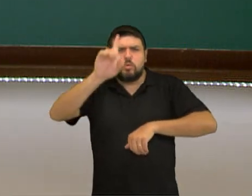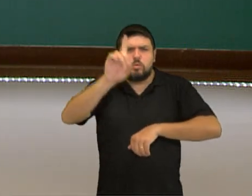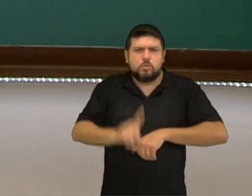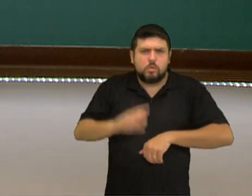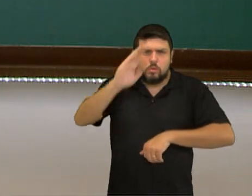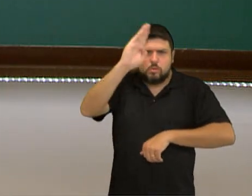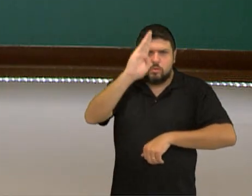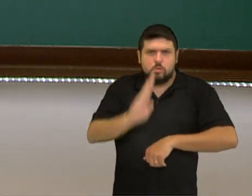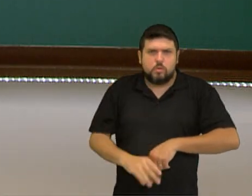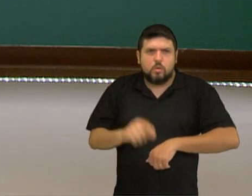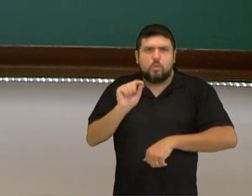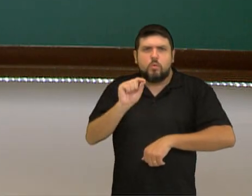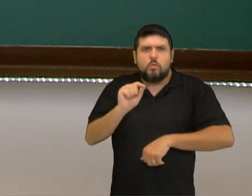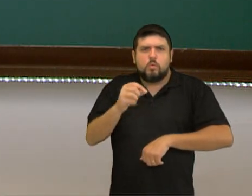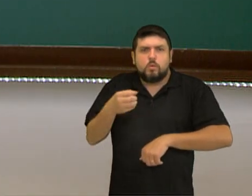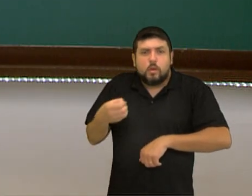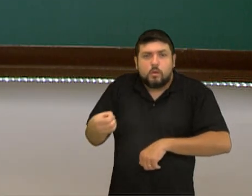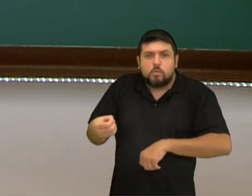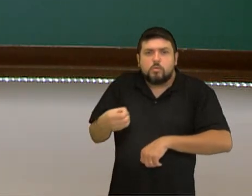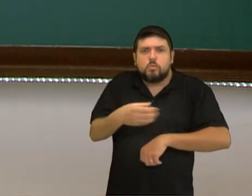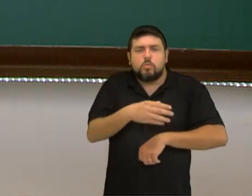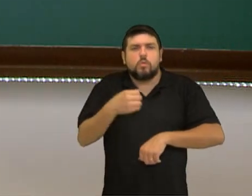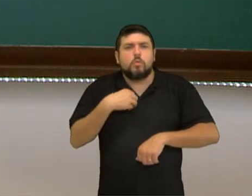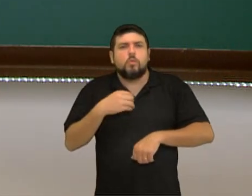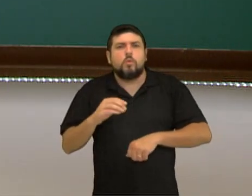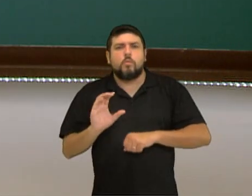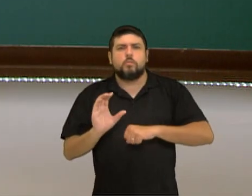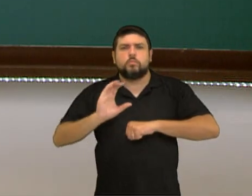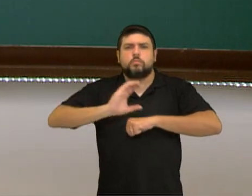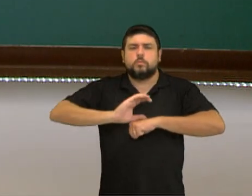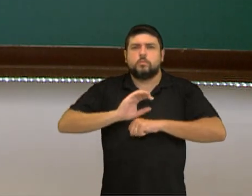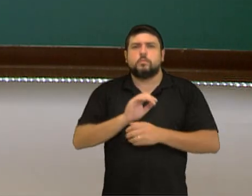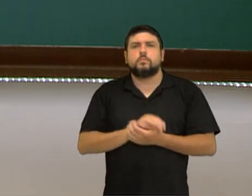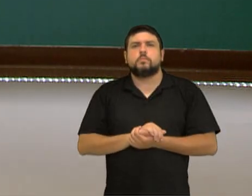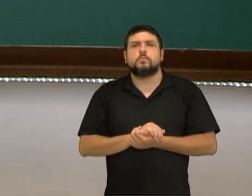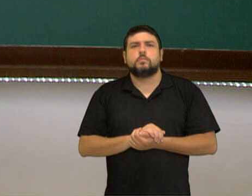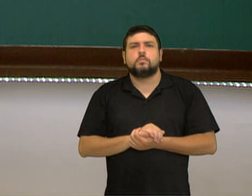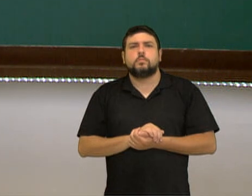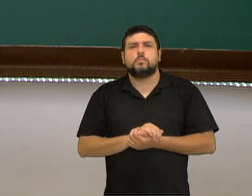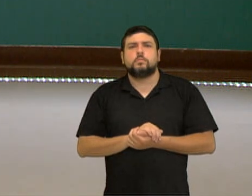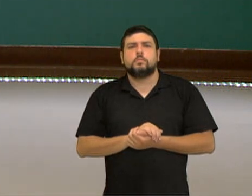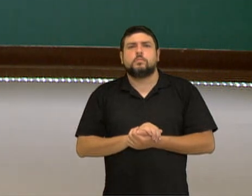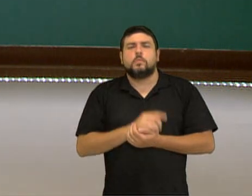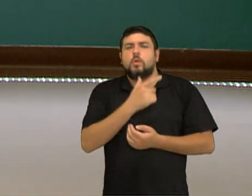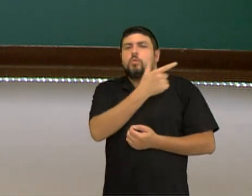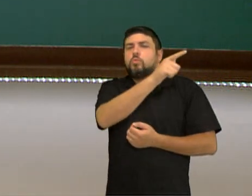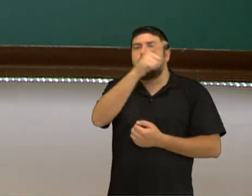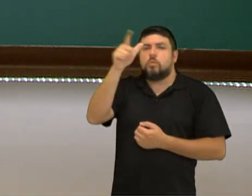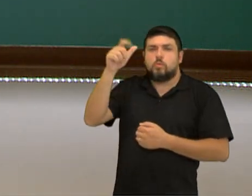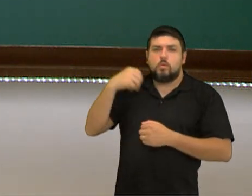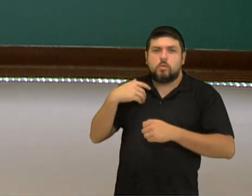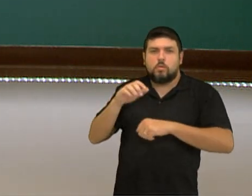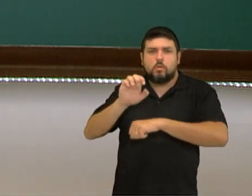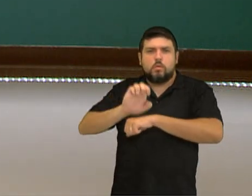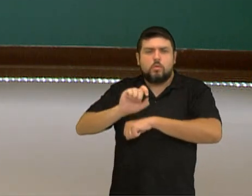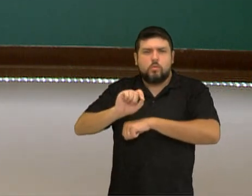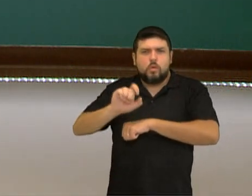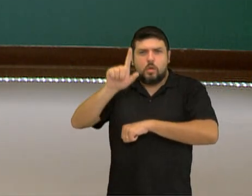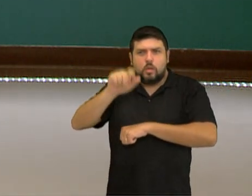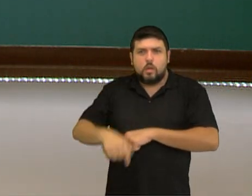nova Constituição. Já para os outros estados do Brasil, a guerra era noticiada como